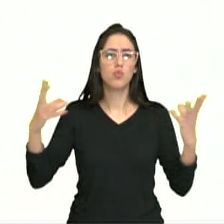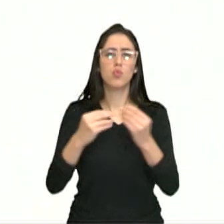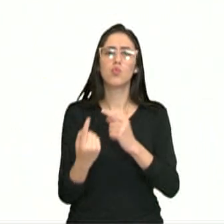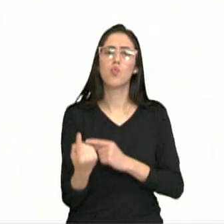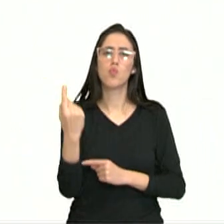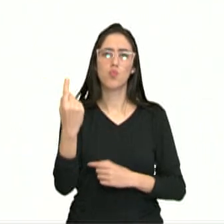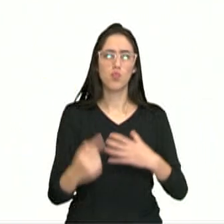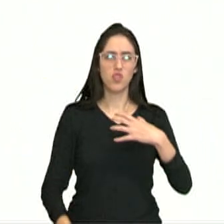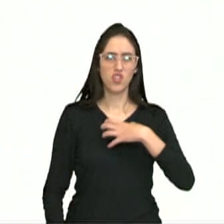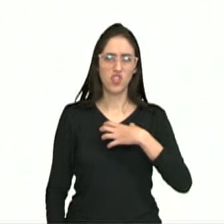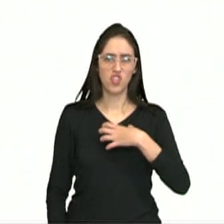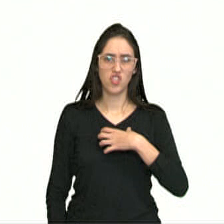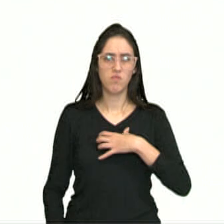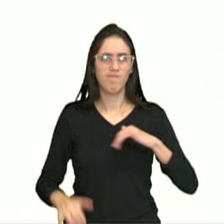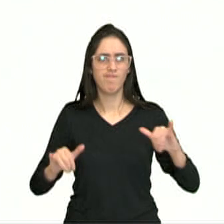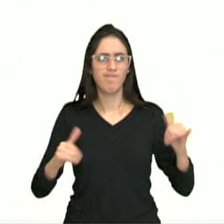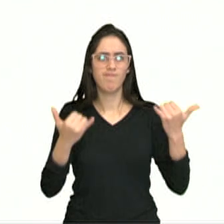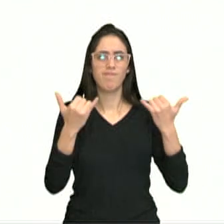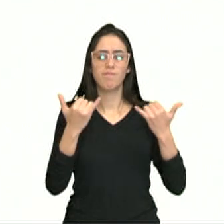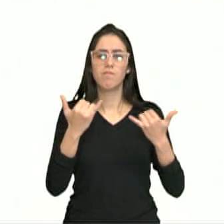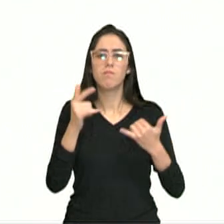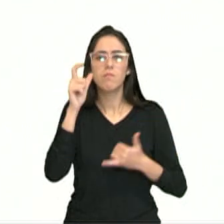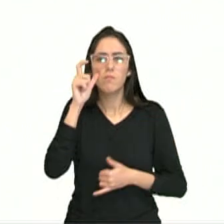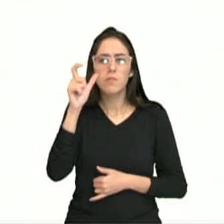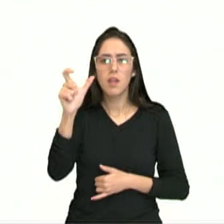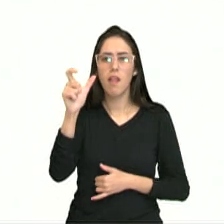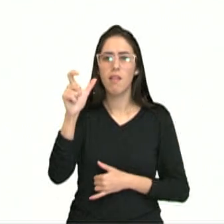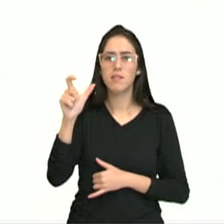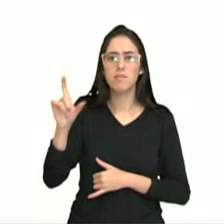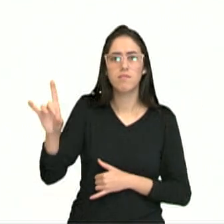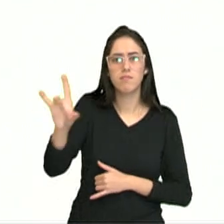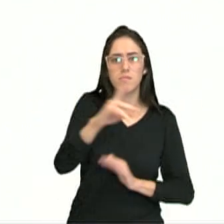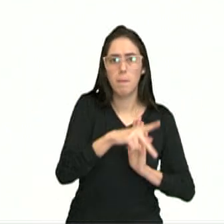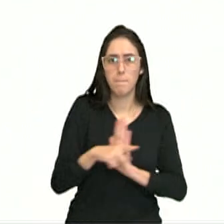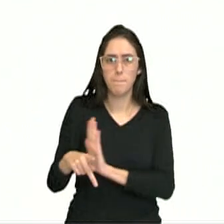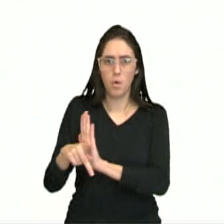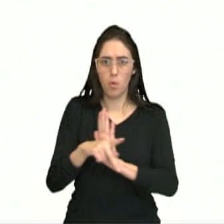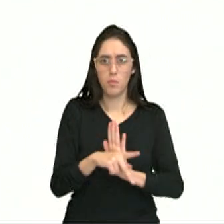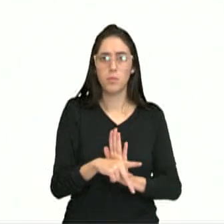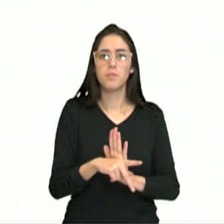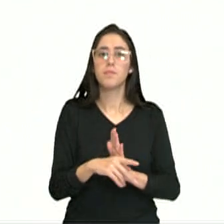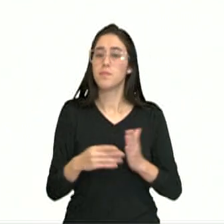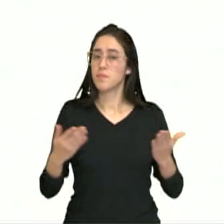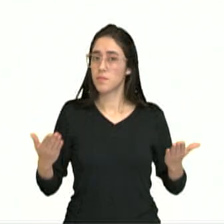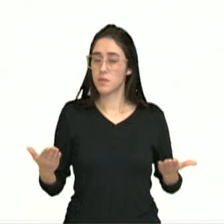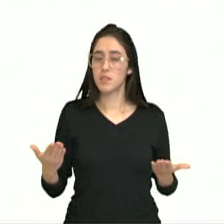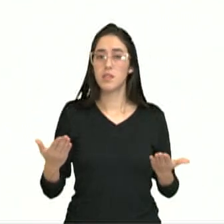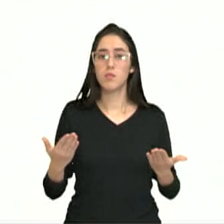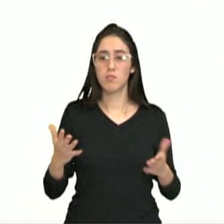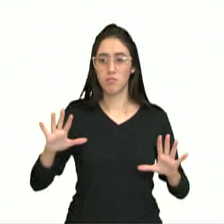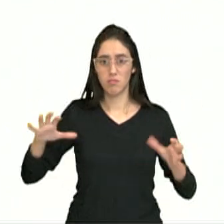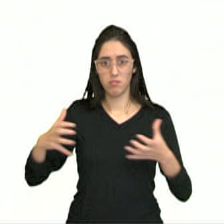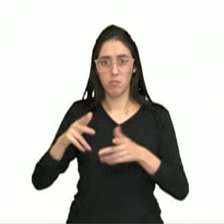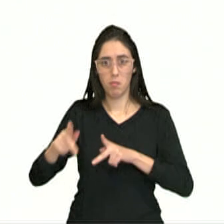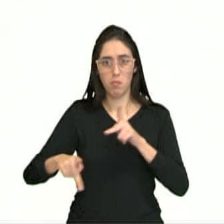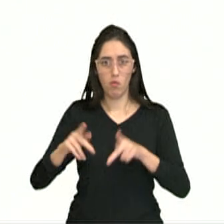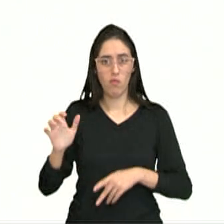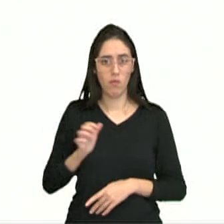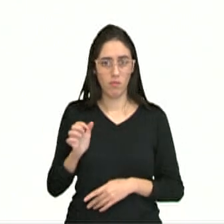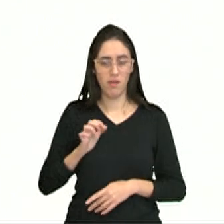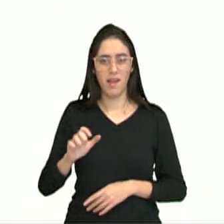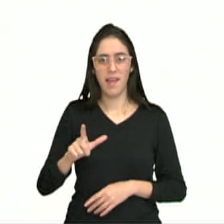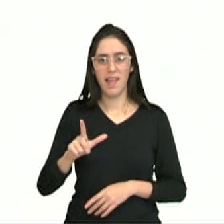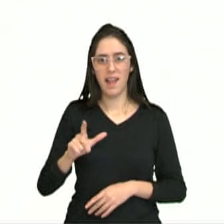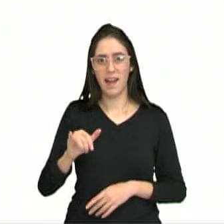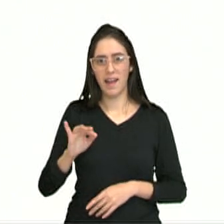também buscassem interesses específicos. Tá? Desse modo, a elite tende a orientar, então, comportamentos